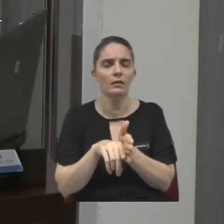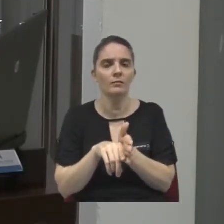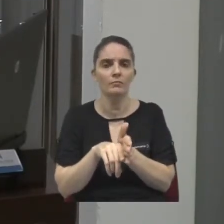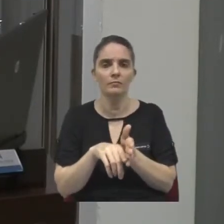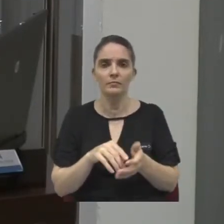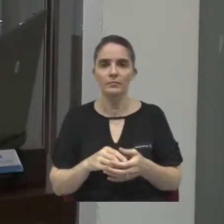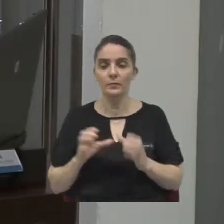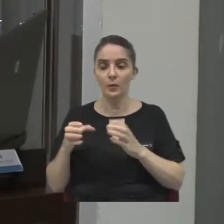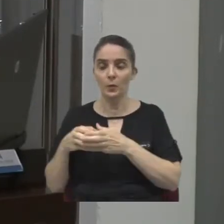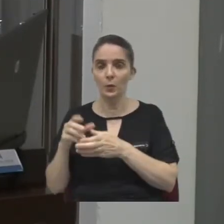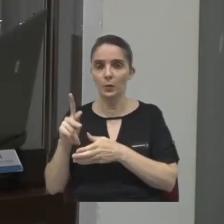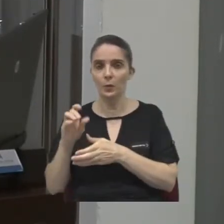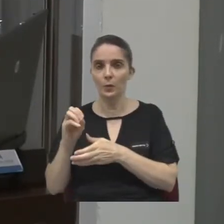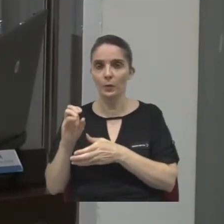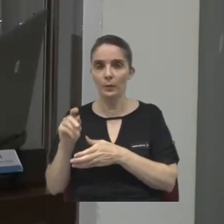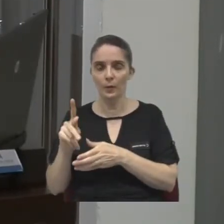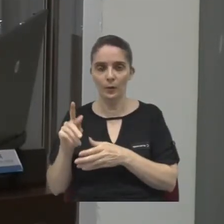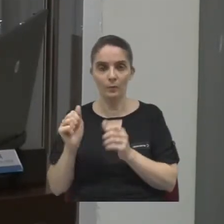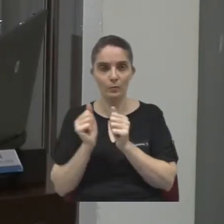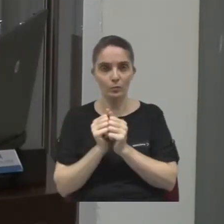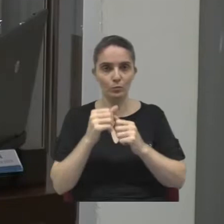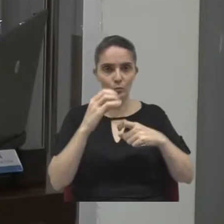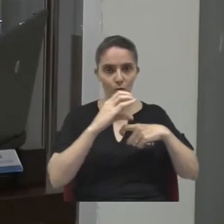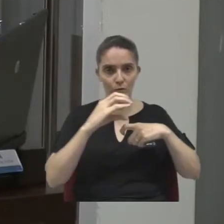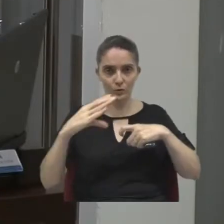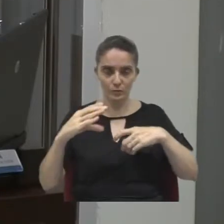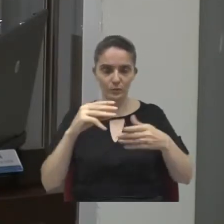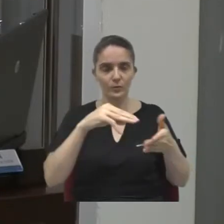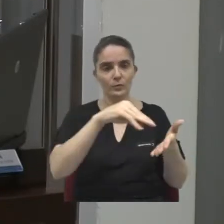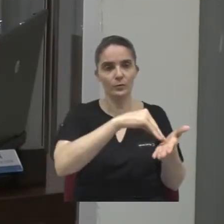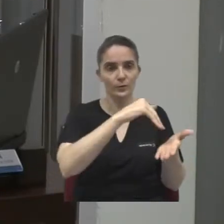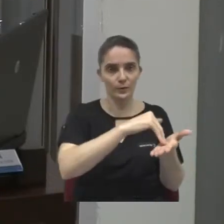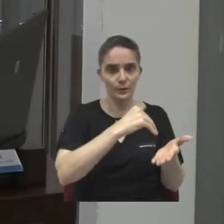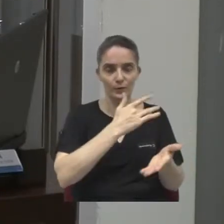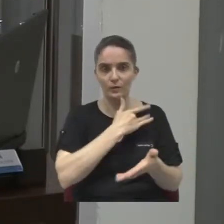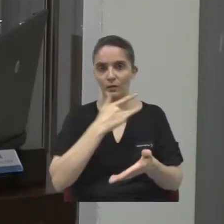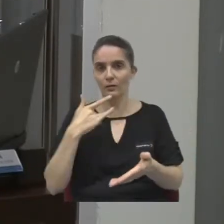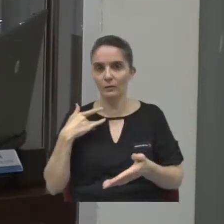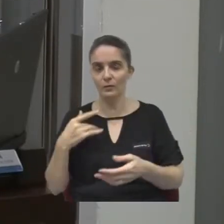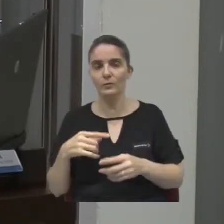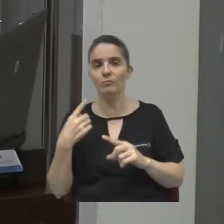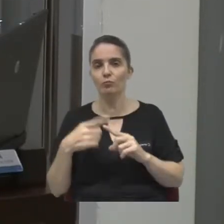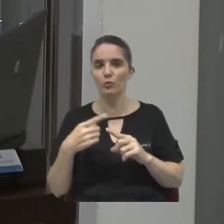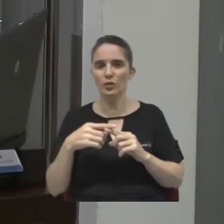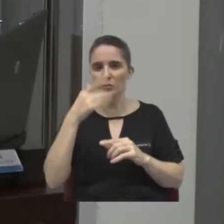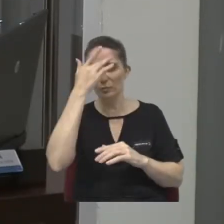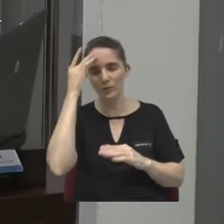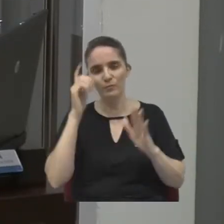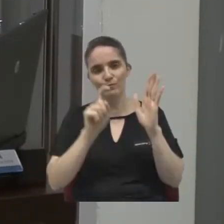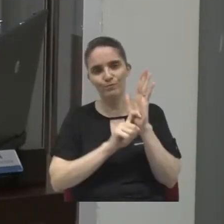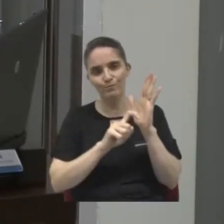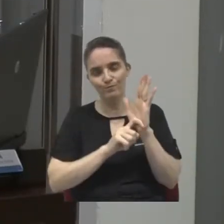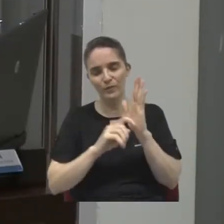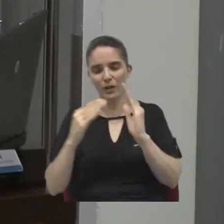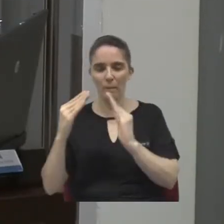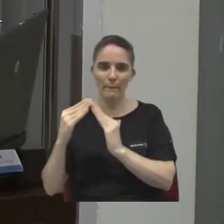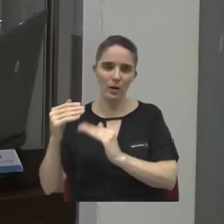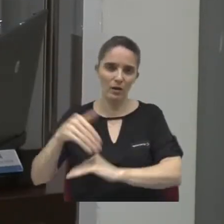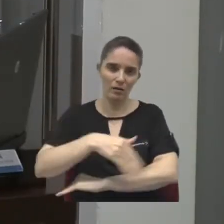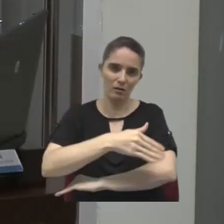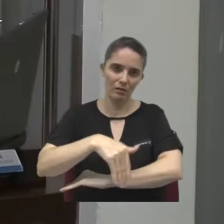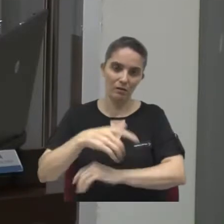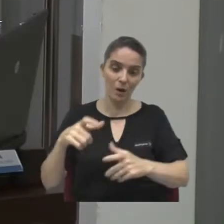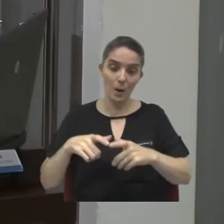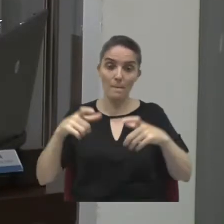Rede POP, quer dizer, o CEPROSOM com a Secretaria de Saúde, porque justamente o usuário de droga, morador de rua, a maioria